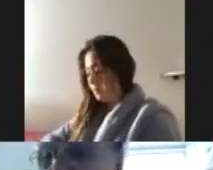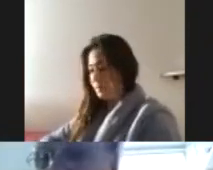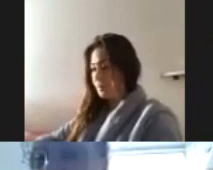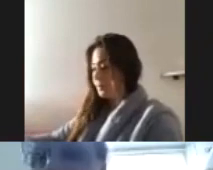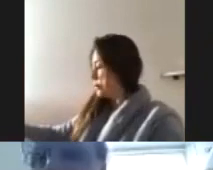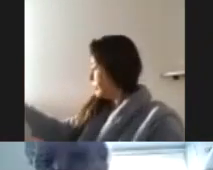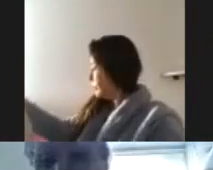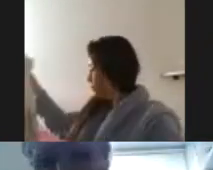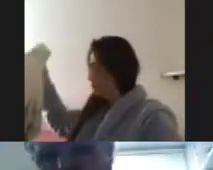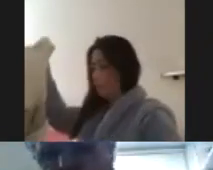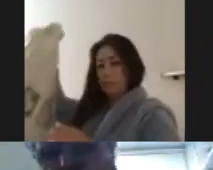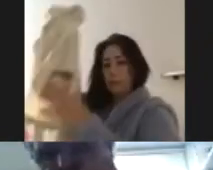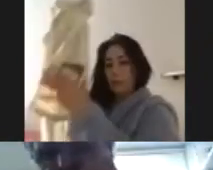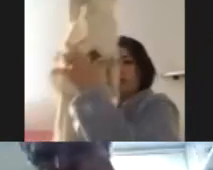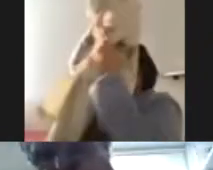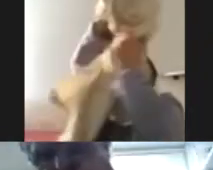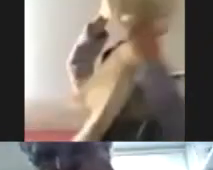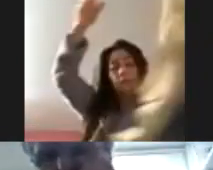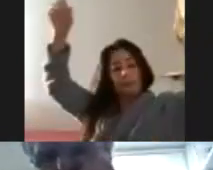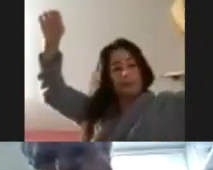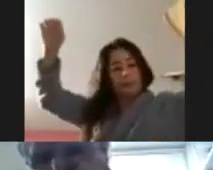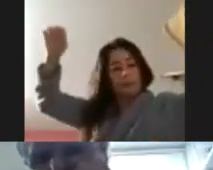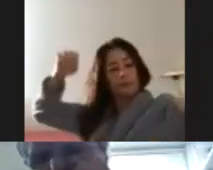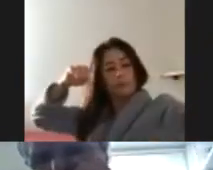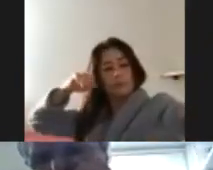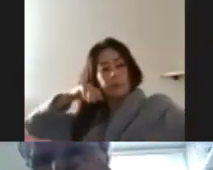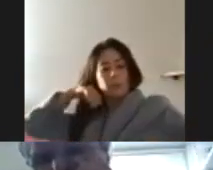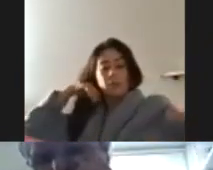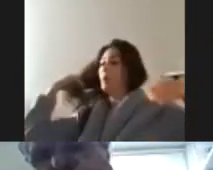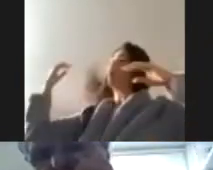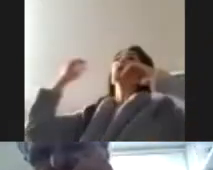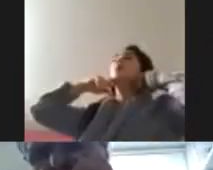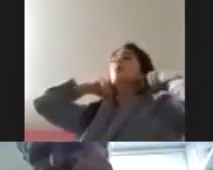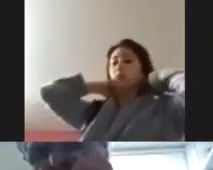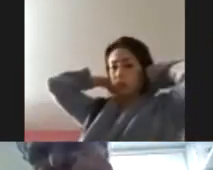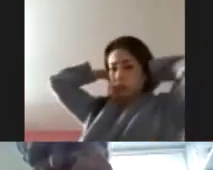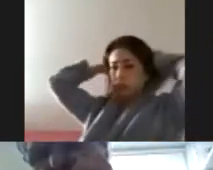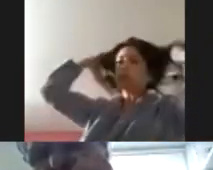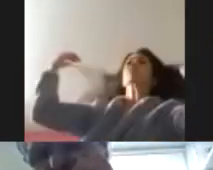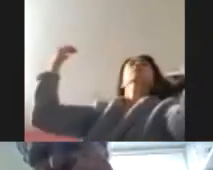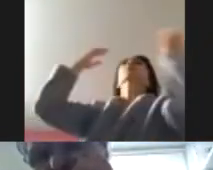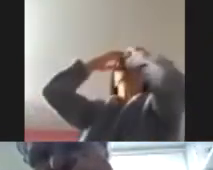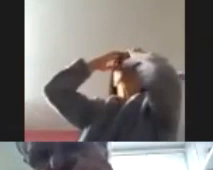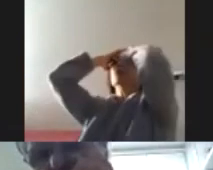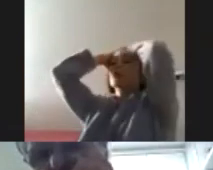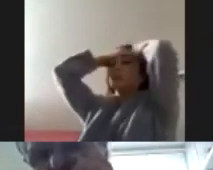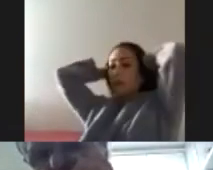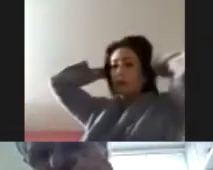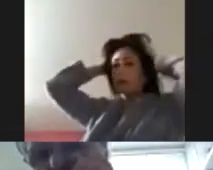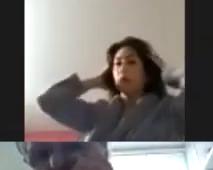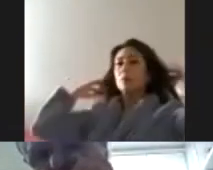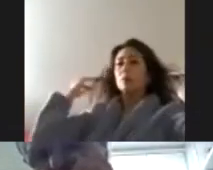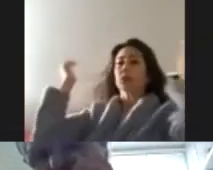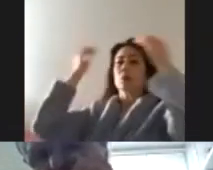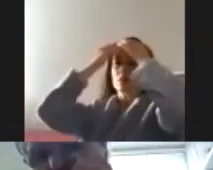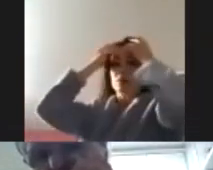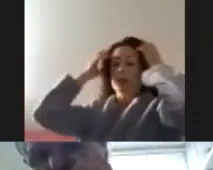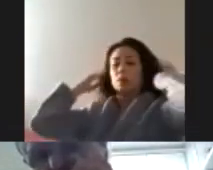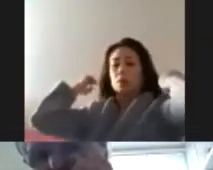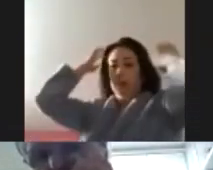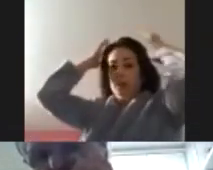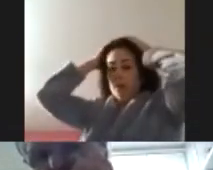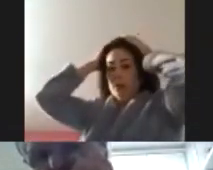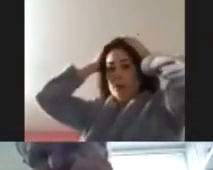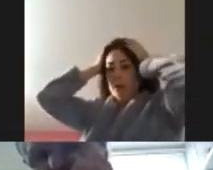qualquer forma você vai poder aprender como se organizar para montar refeições que você